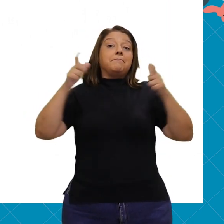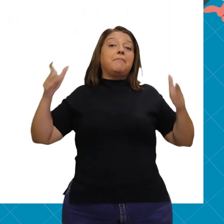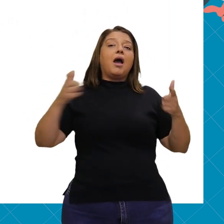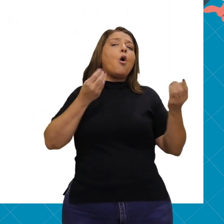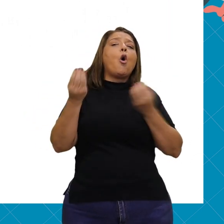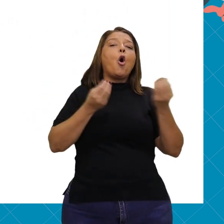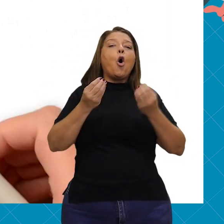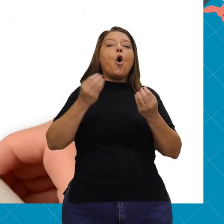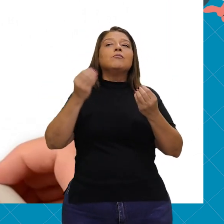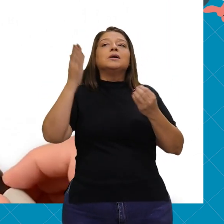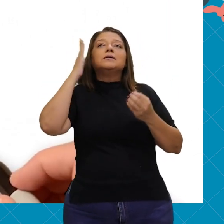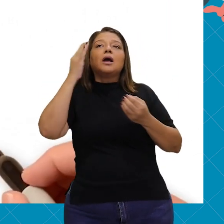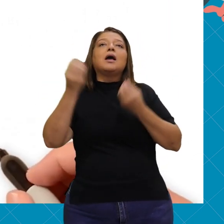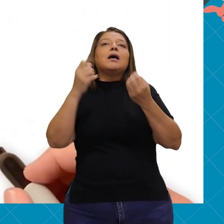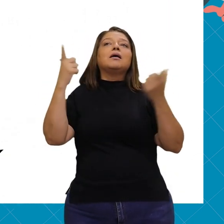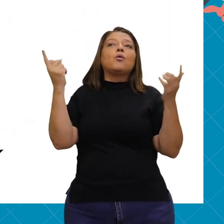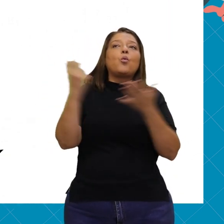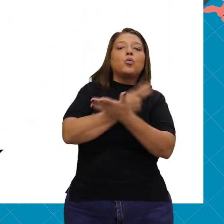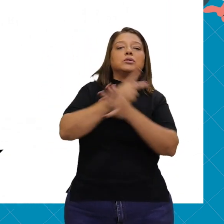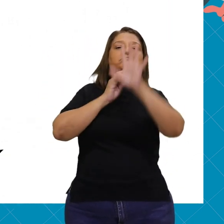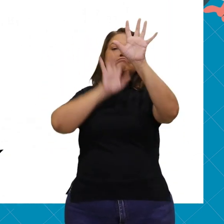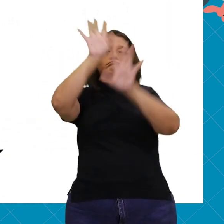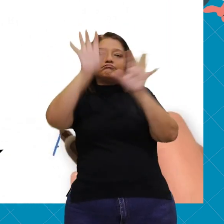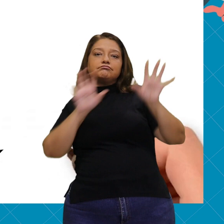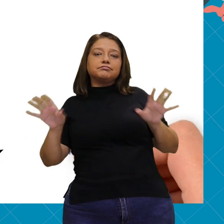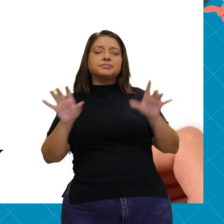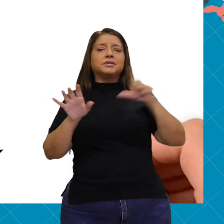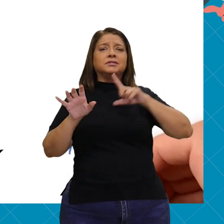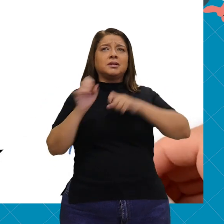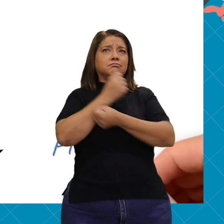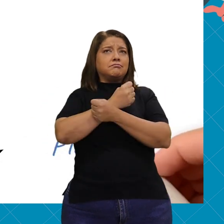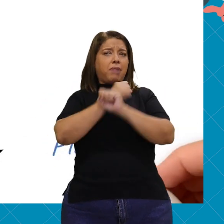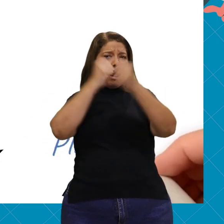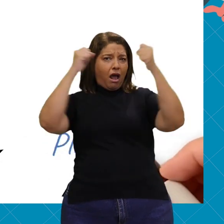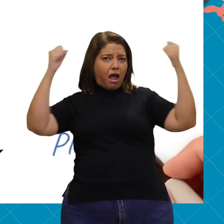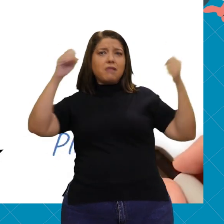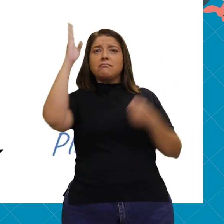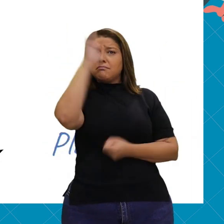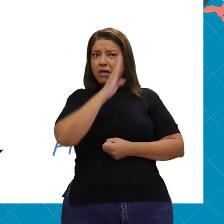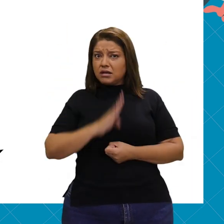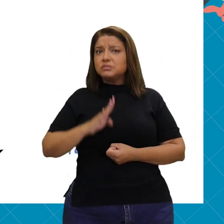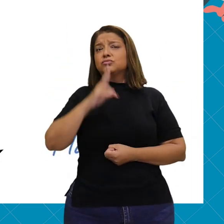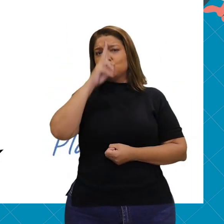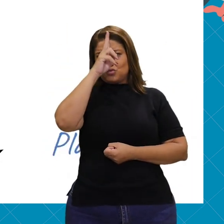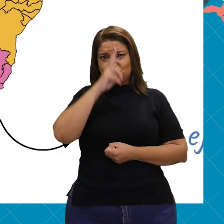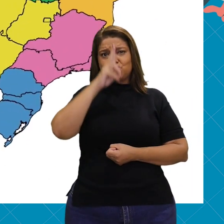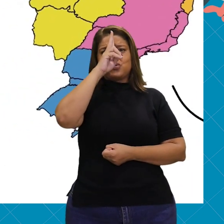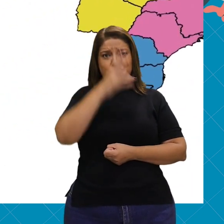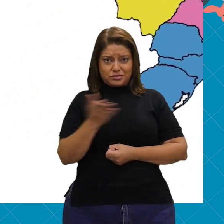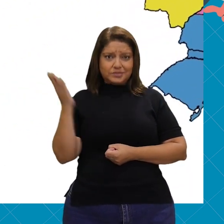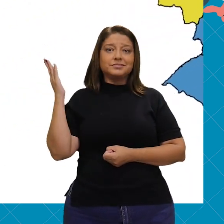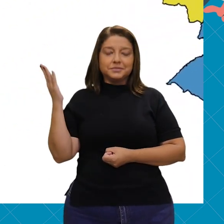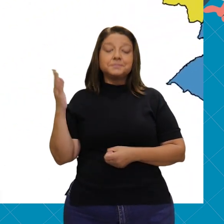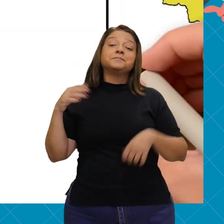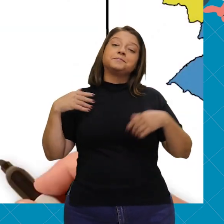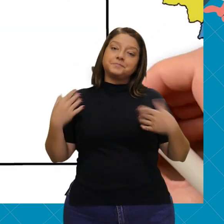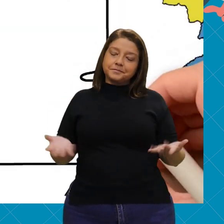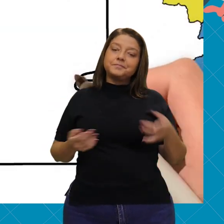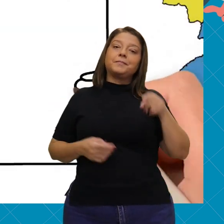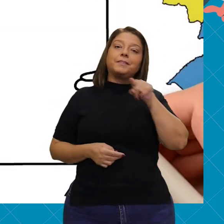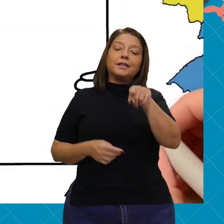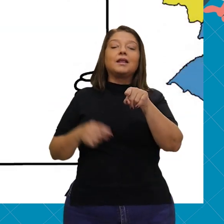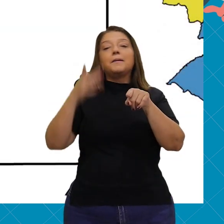do seu território, principalmente quando estamos falando de países tão grandes, tão extensos como é o caso do Brasil, por exemplo. Então isso